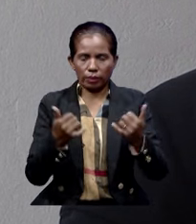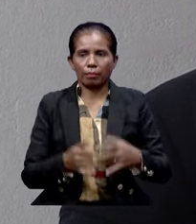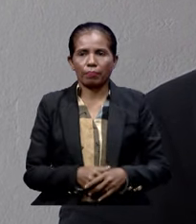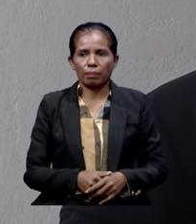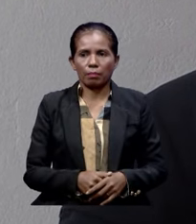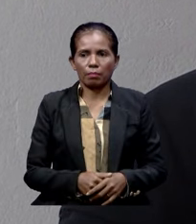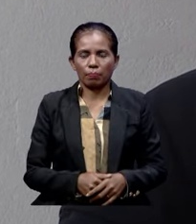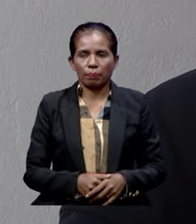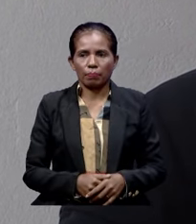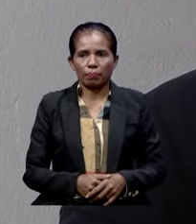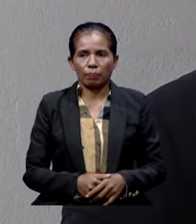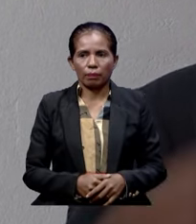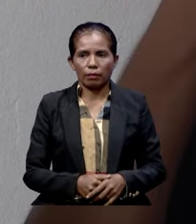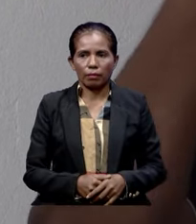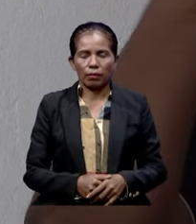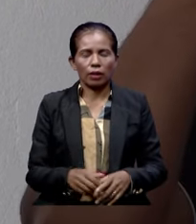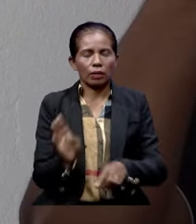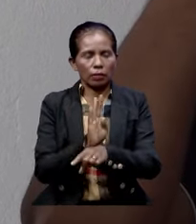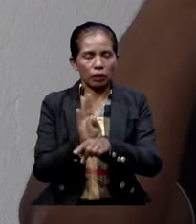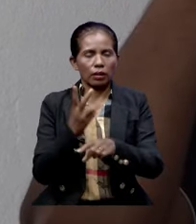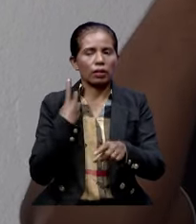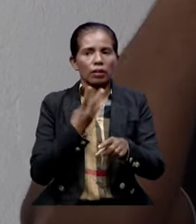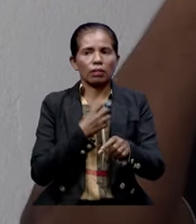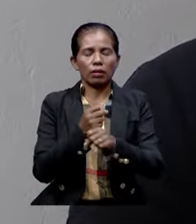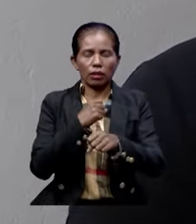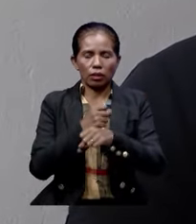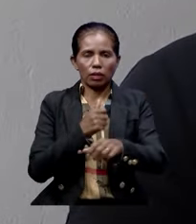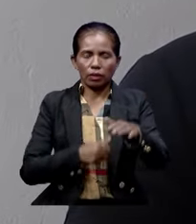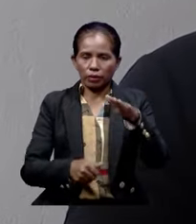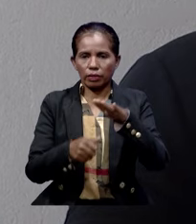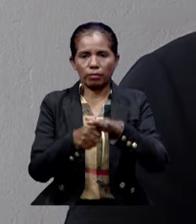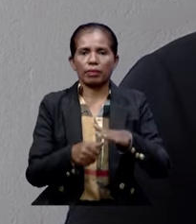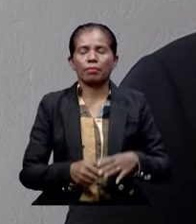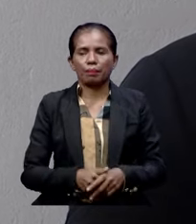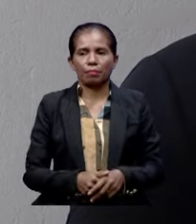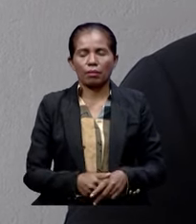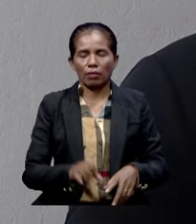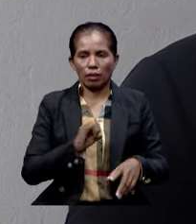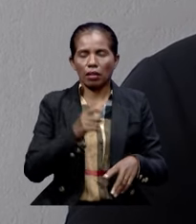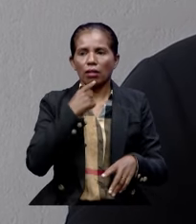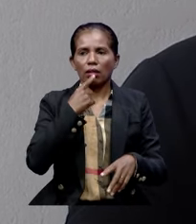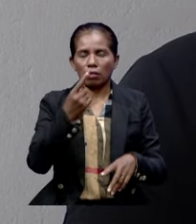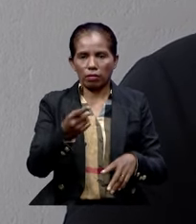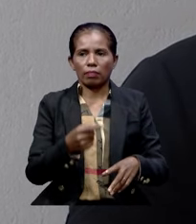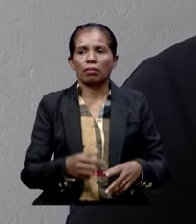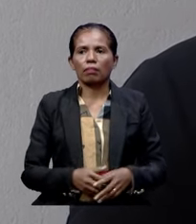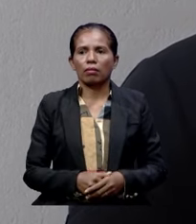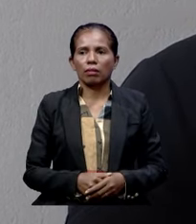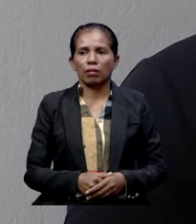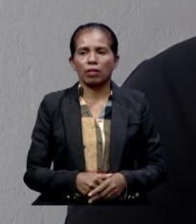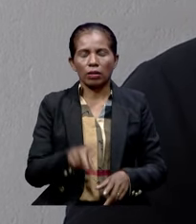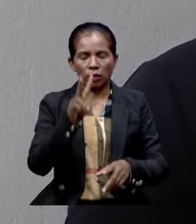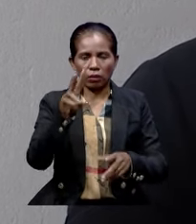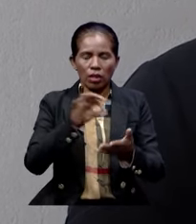Ega? Tempat bisnis ni buat balu ini segredo. Hanso winabdihan, parte 2 quando